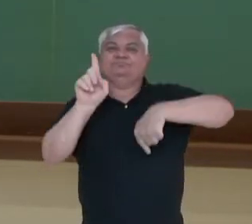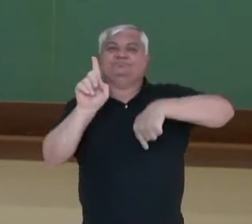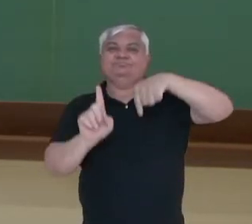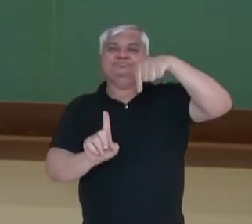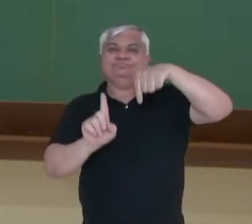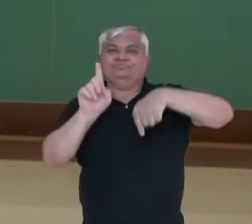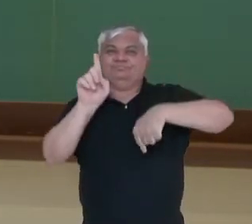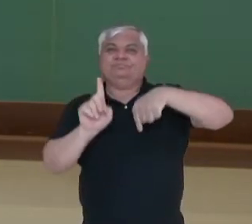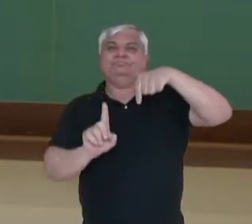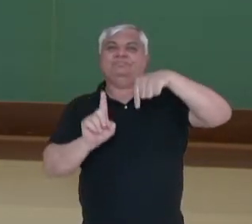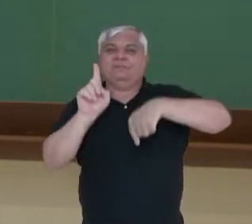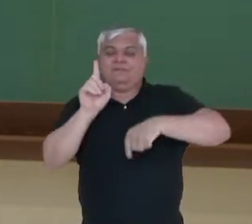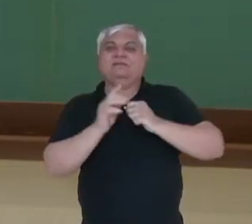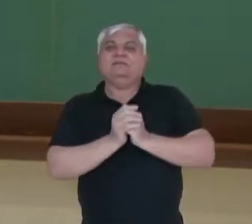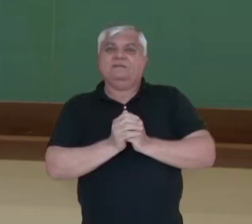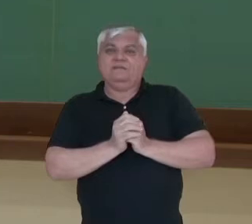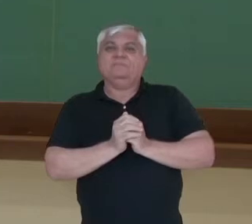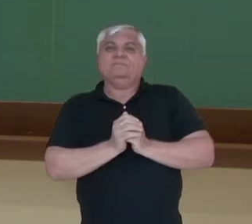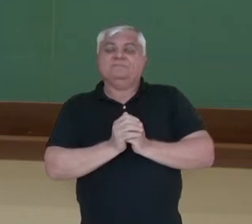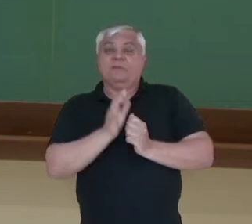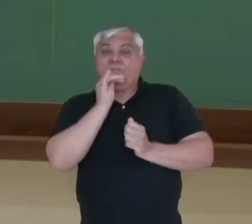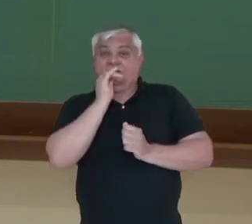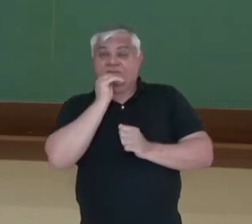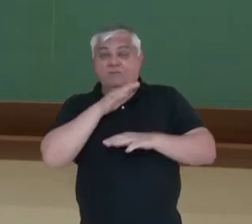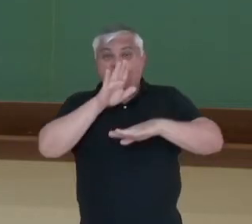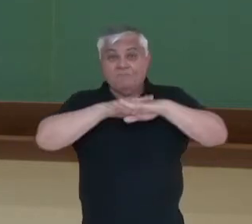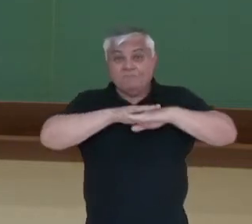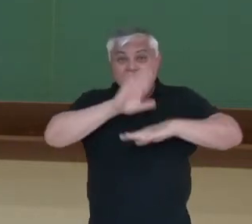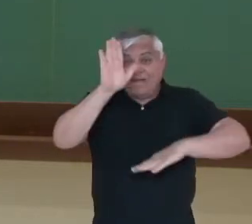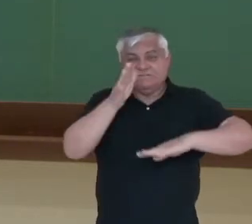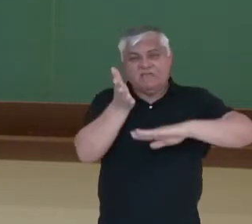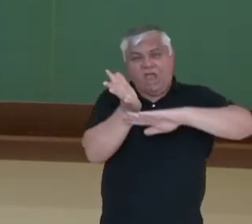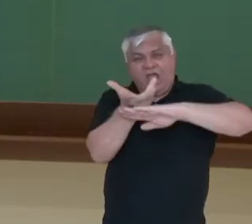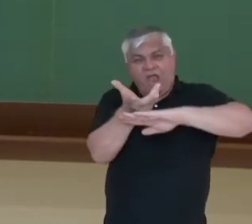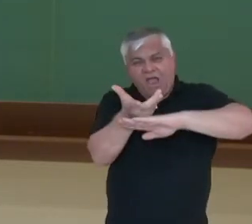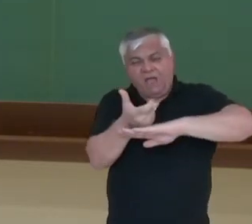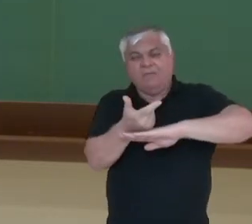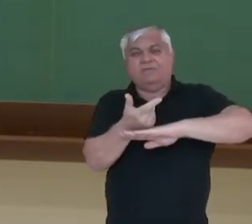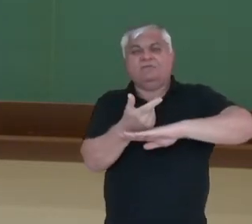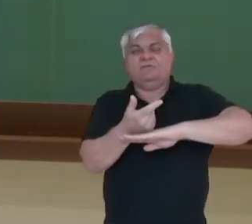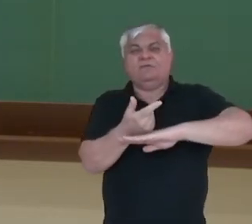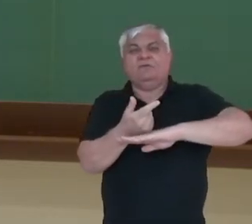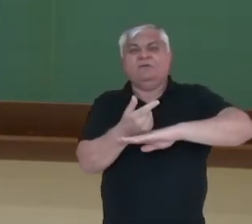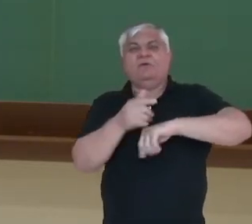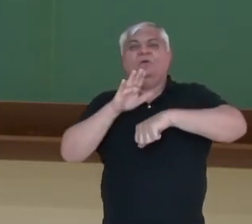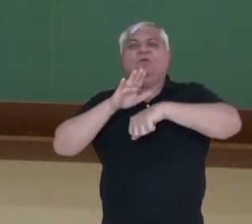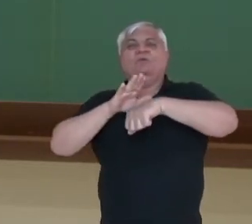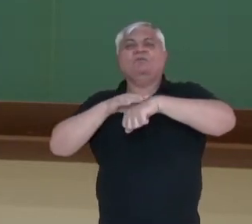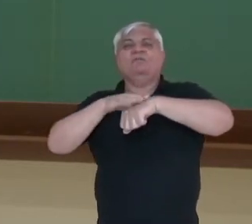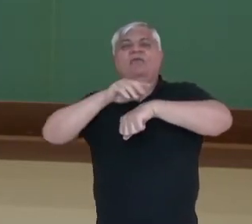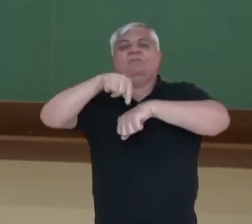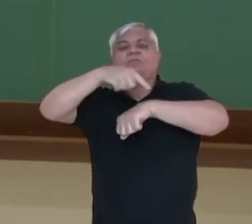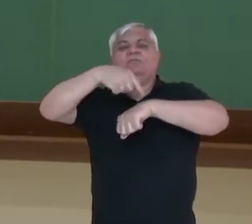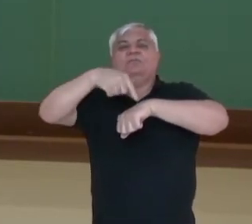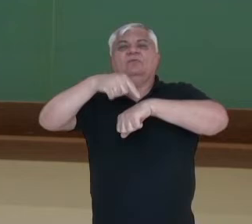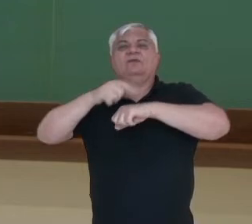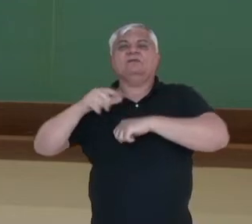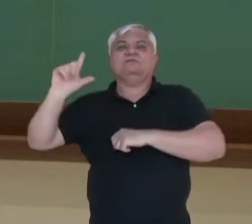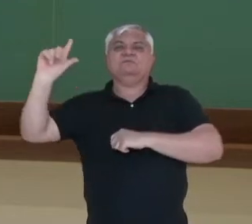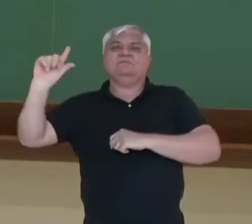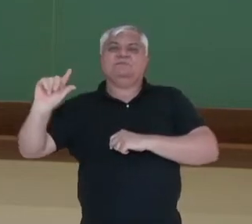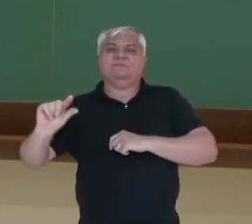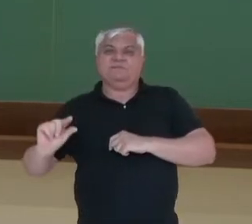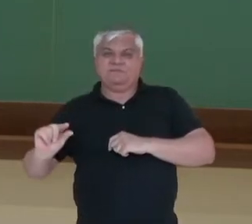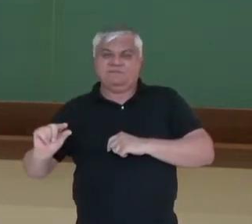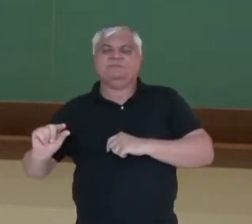inversamente proporcionais. Quanto maior for a minha velocidade, tá? O que vai acontecer,